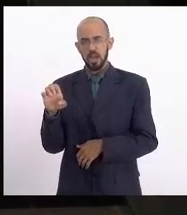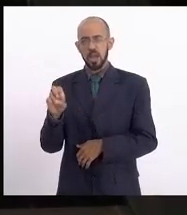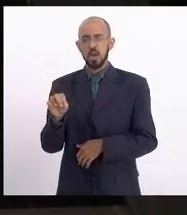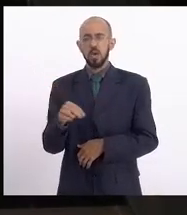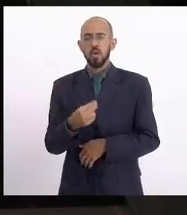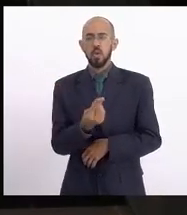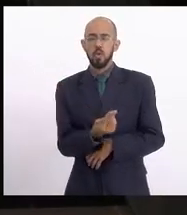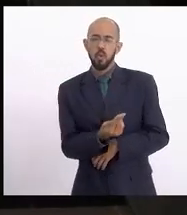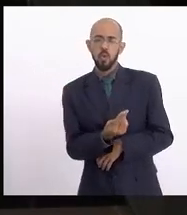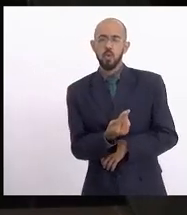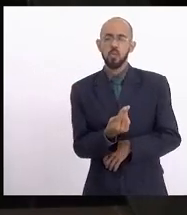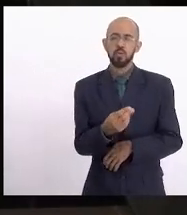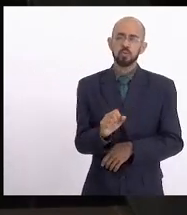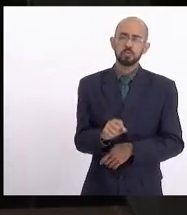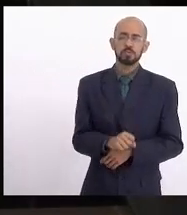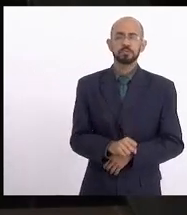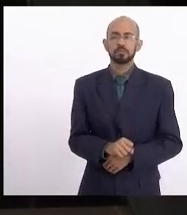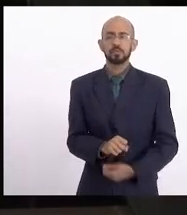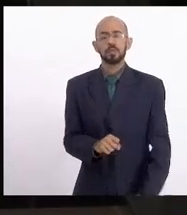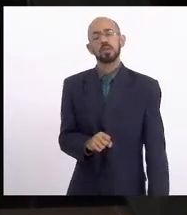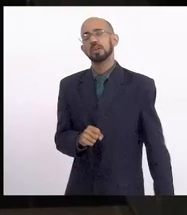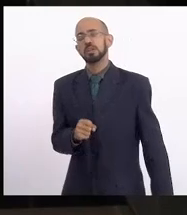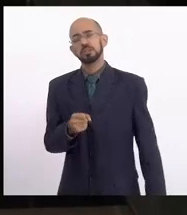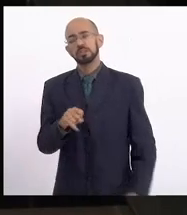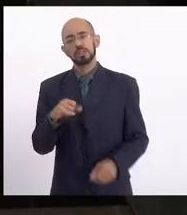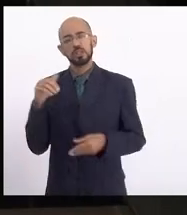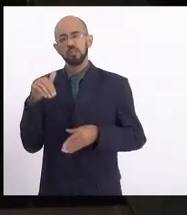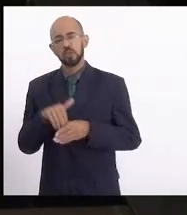ser votadas como uma só.